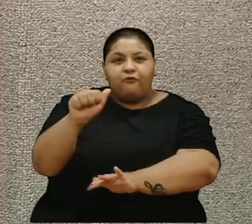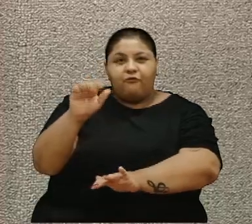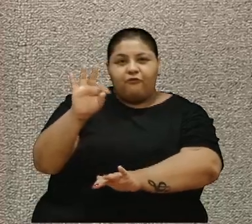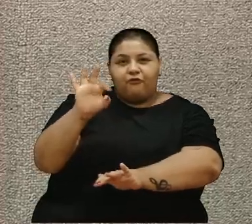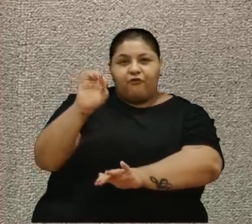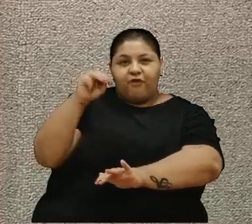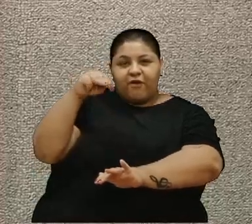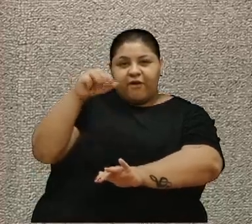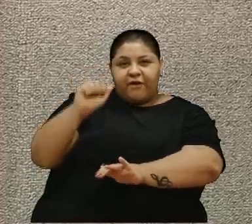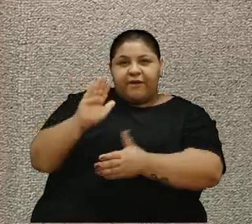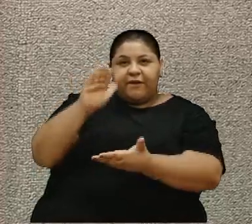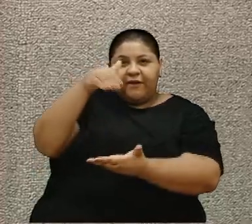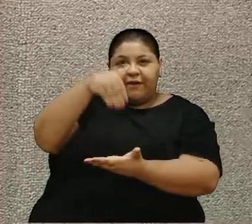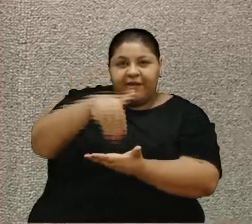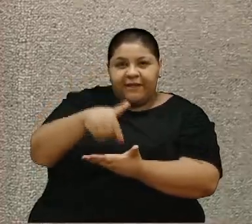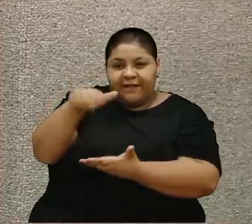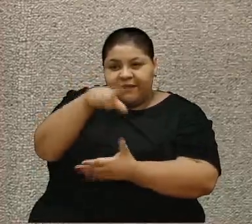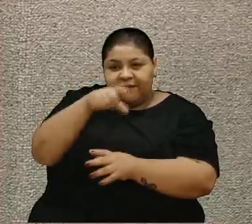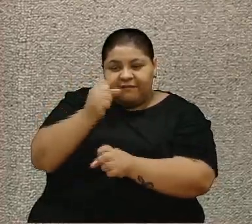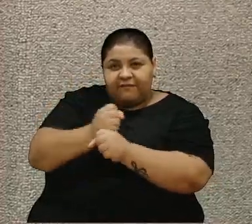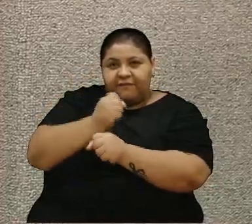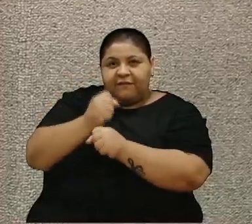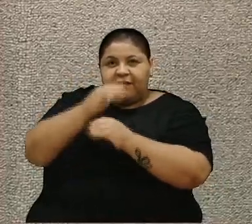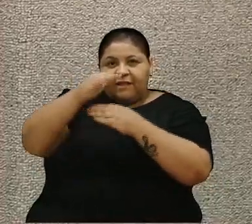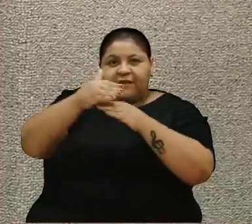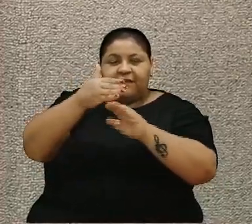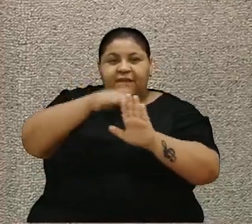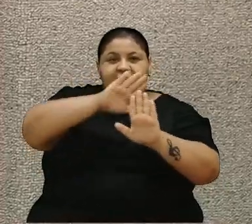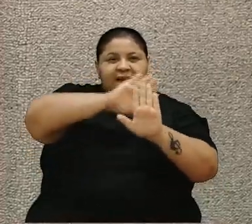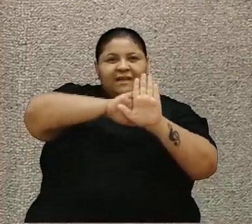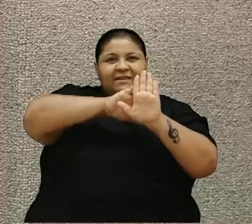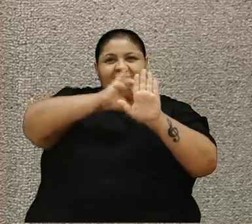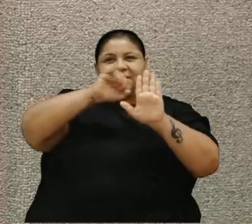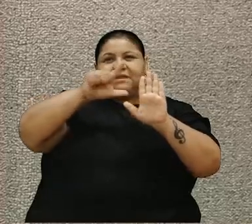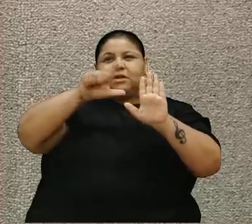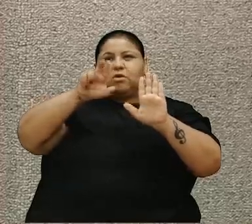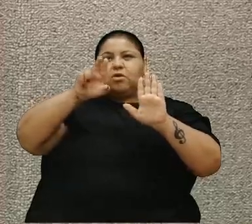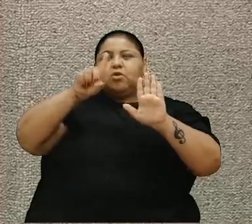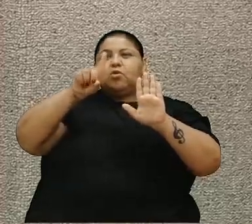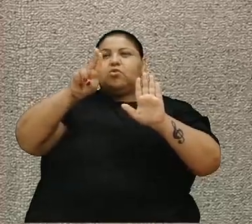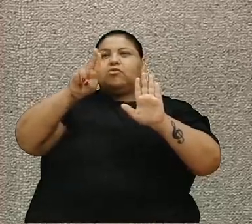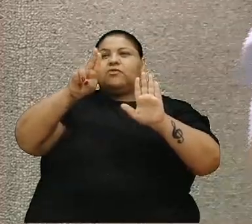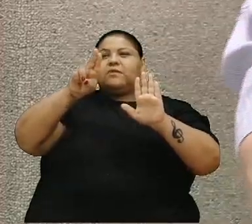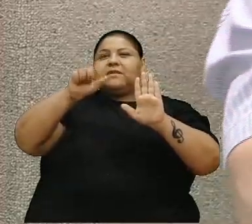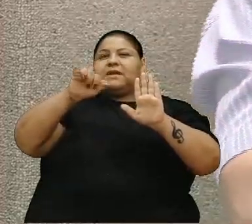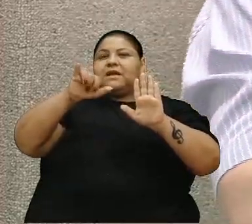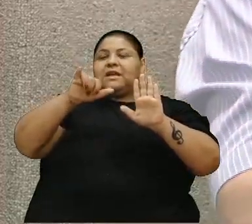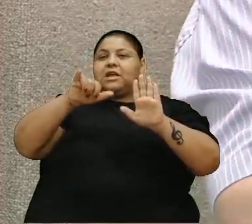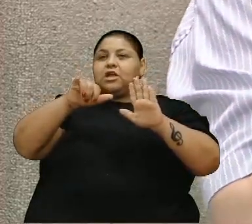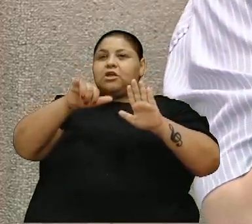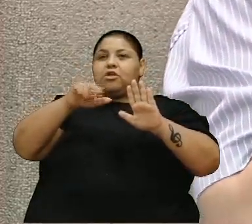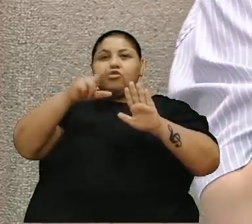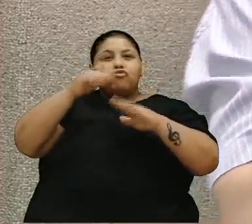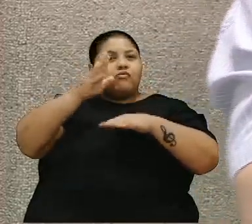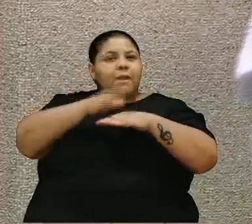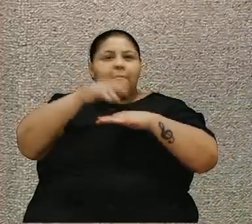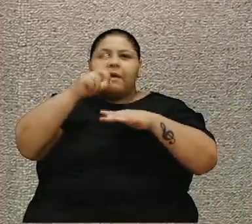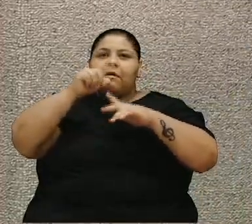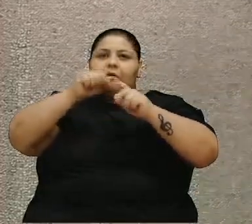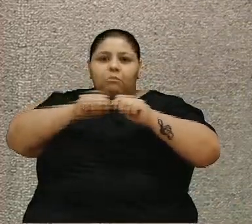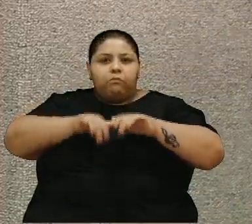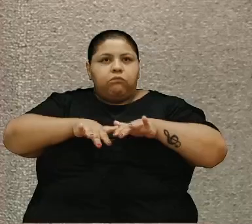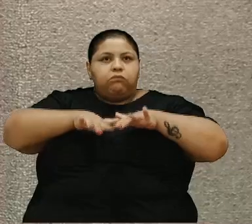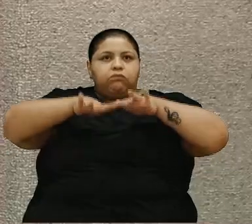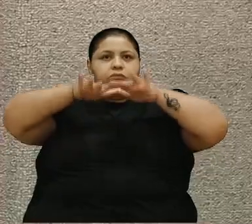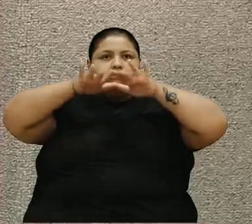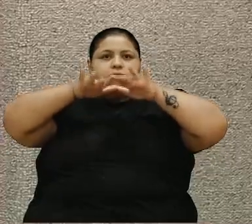gente construiu aquele piscinão ali atrás da Hyundai, o piscinão da Getal, nunca mais alagou aquela região ali.